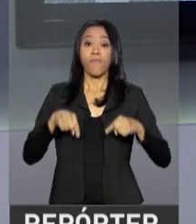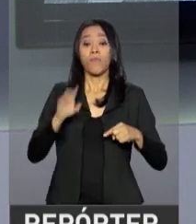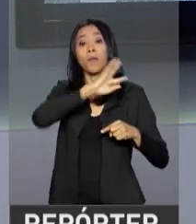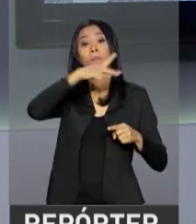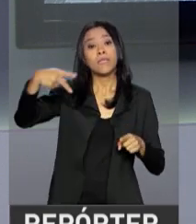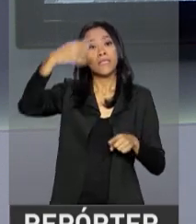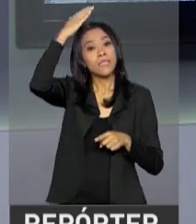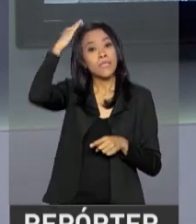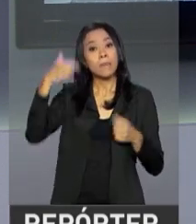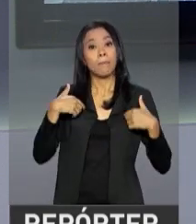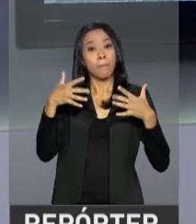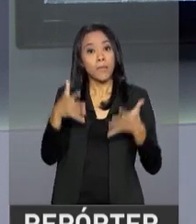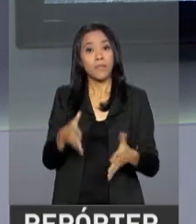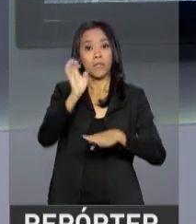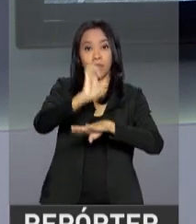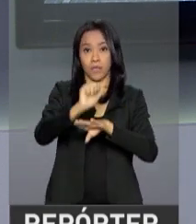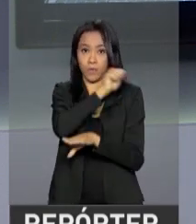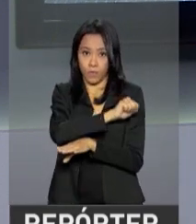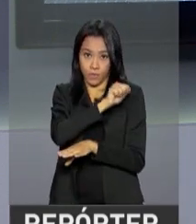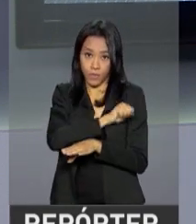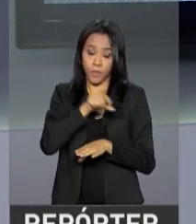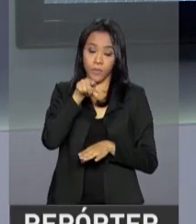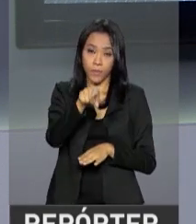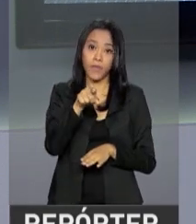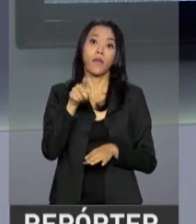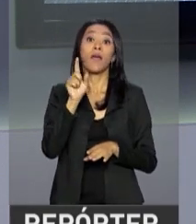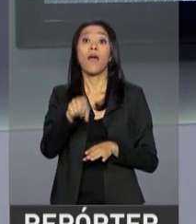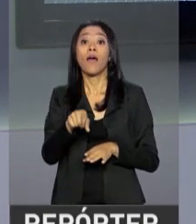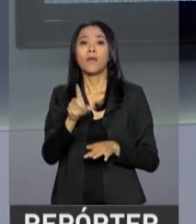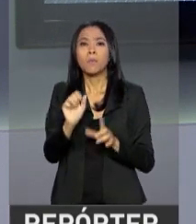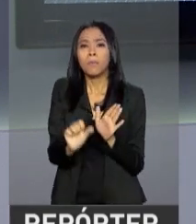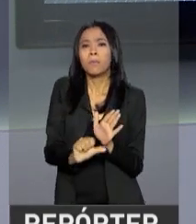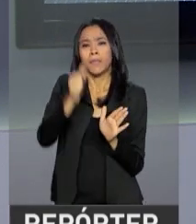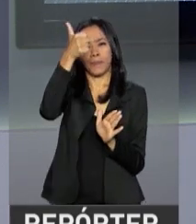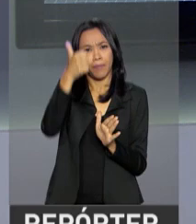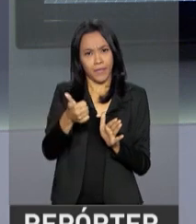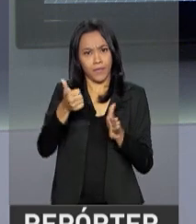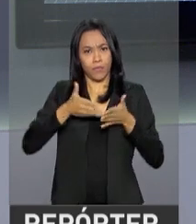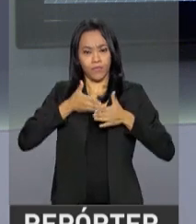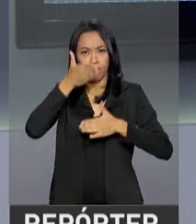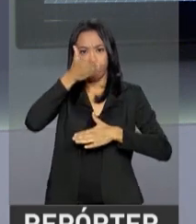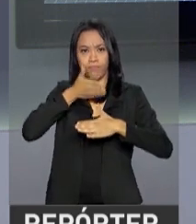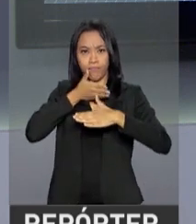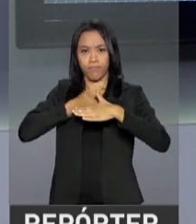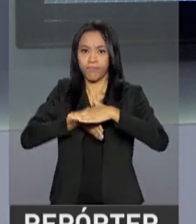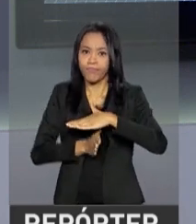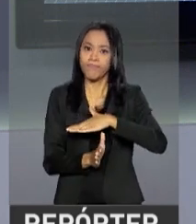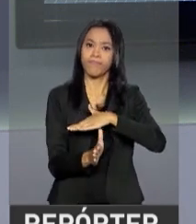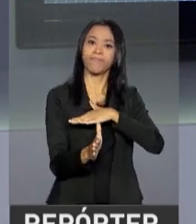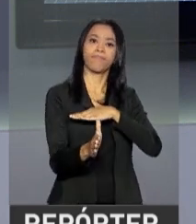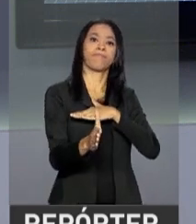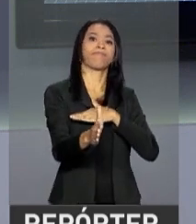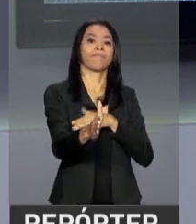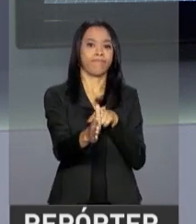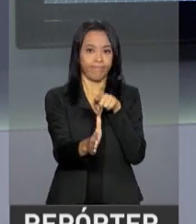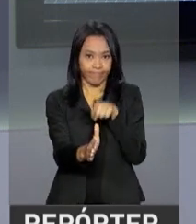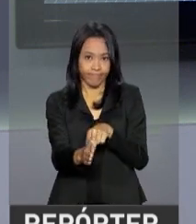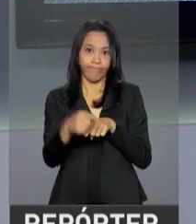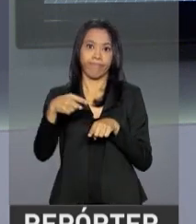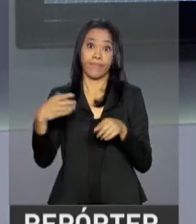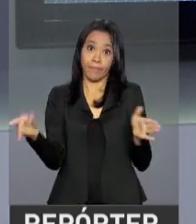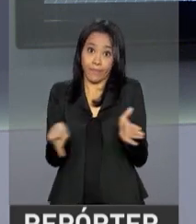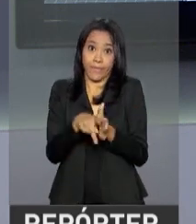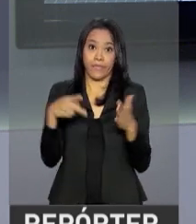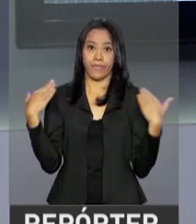Itaguaí, no Rio de Janeiro, da cerimônia que marca a fase final de montagem do primeiro submarino do Programa de Desenvolvimento de Submarinos da